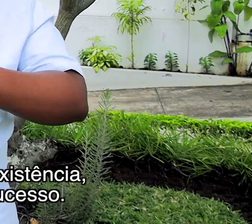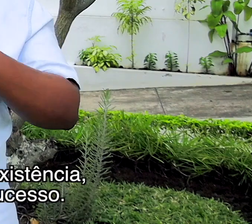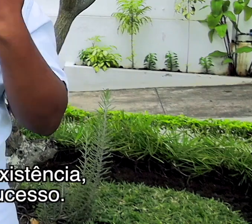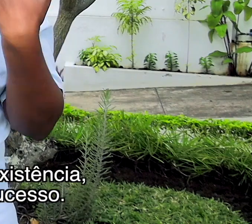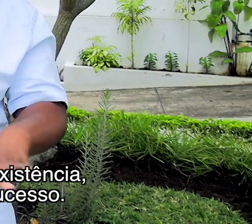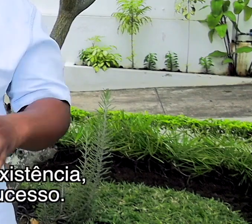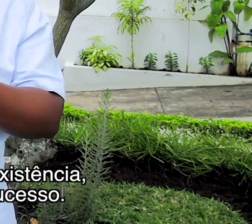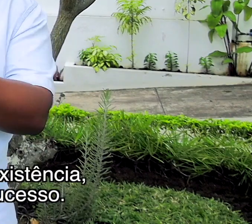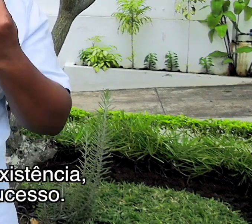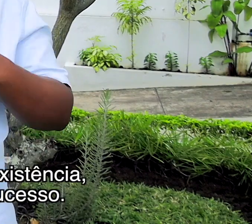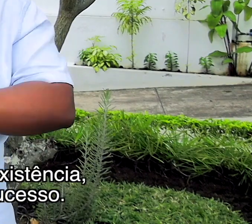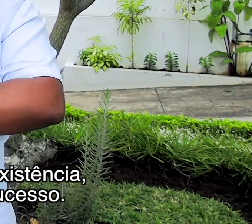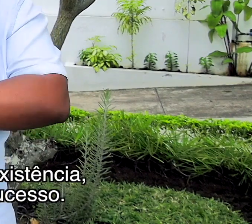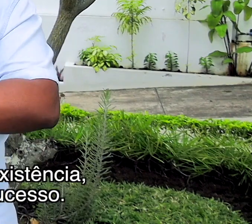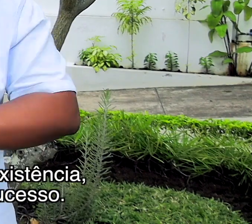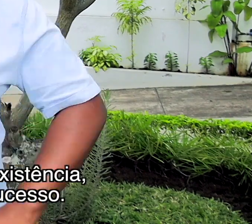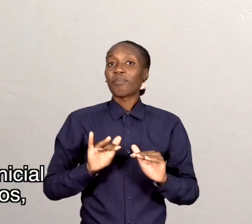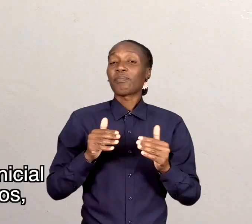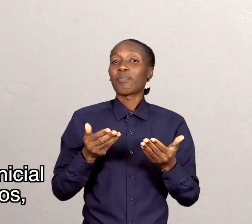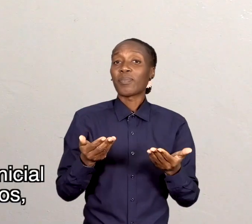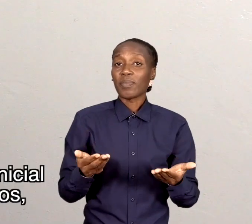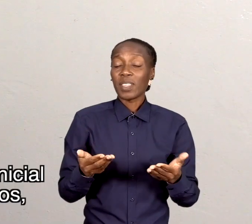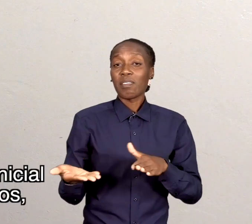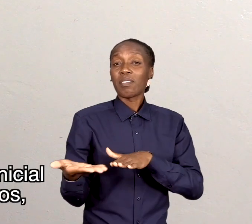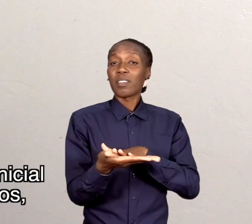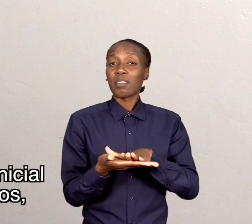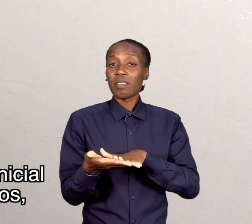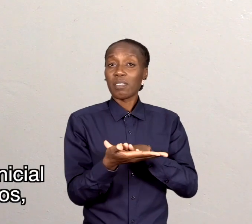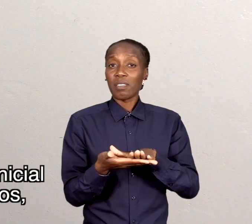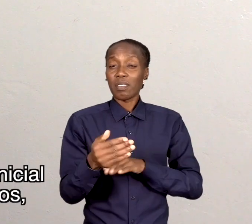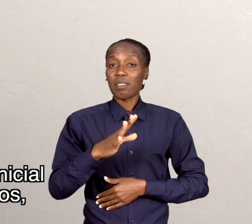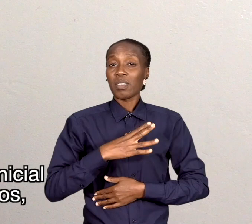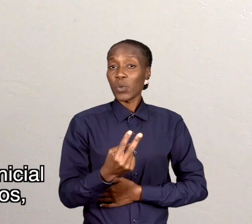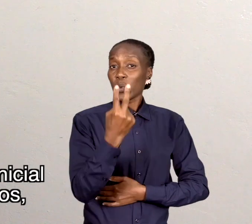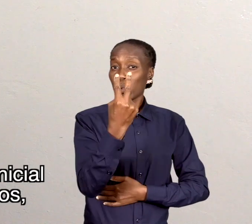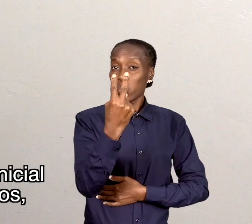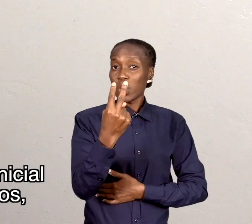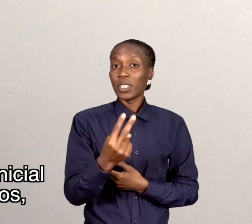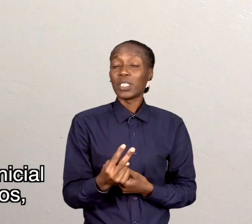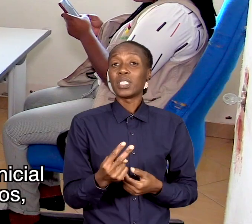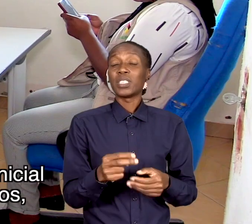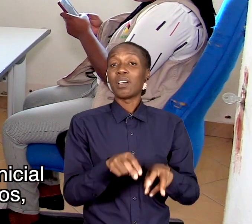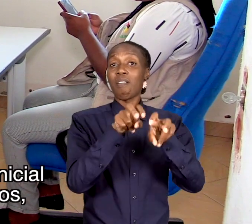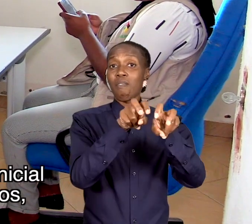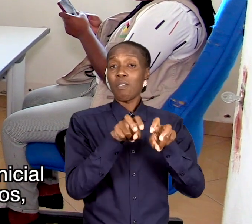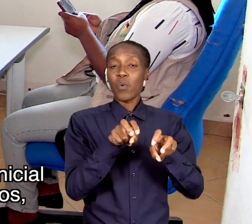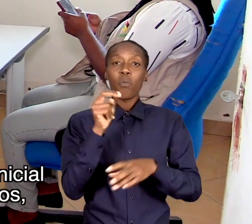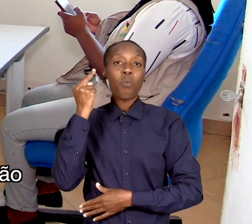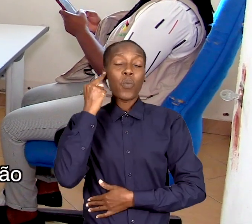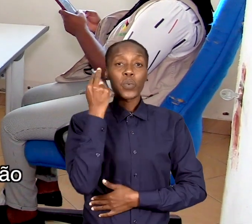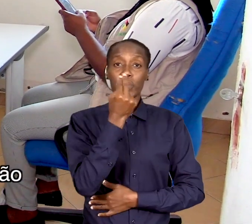existência, o projeto já tem casos de sucesso. Felizmente, só nesta fase inicial temos 2 alunas nossas